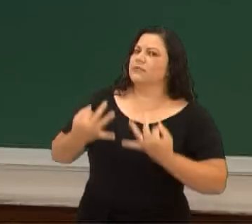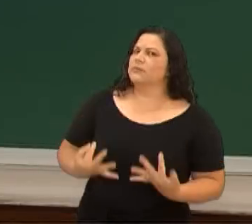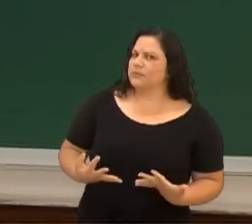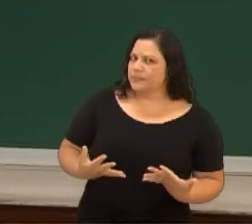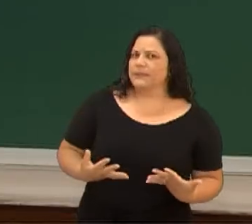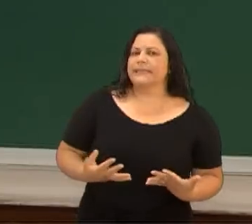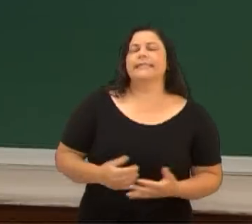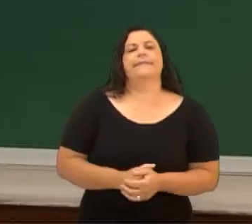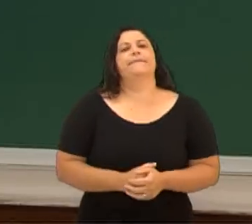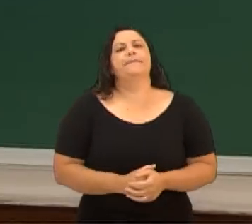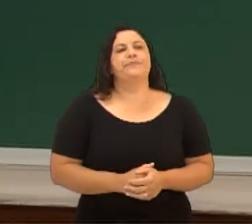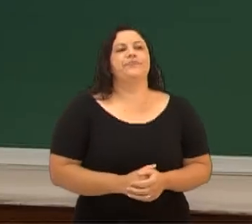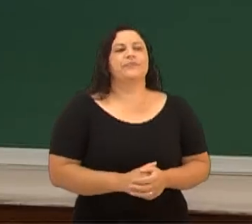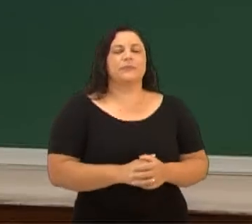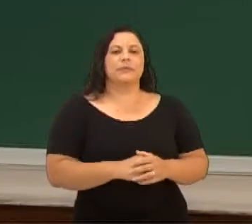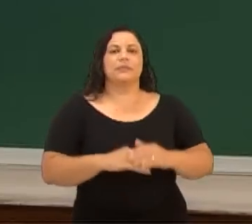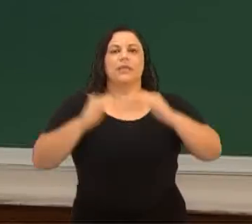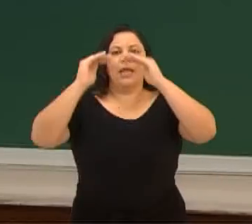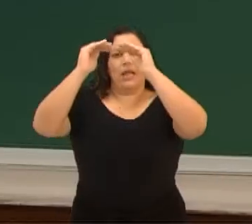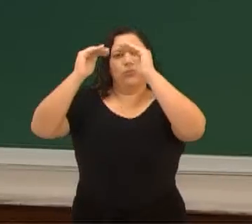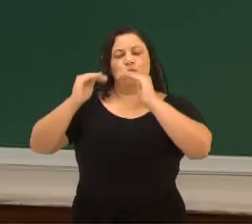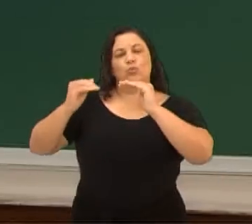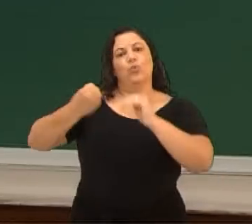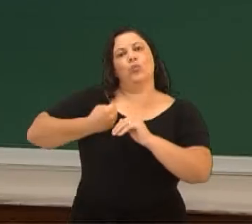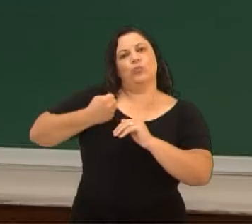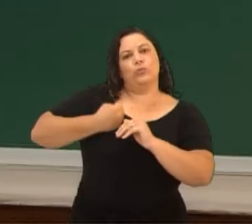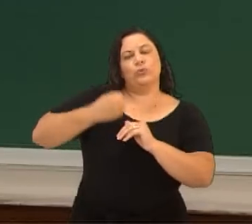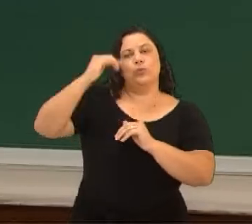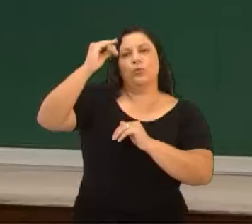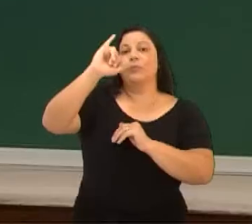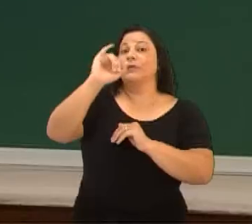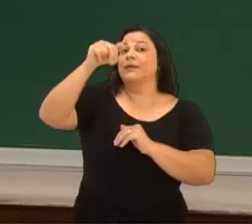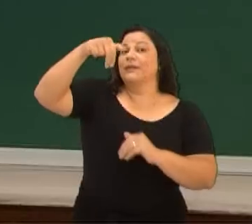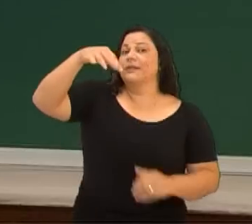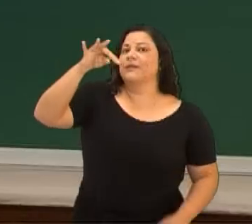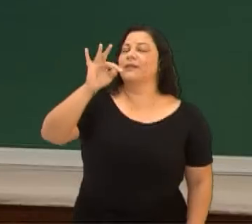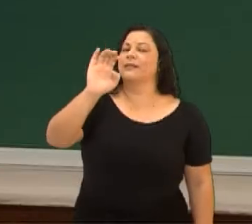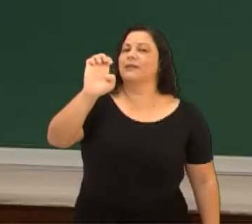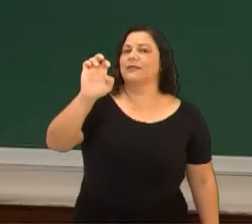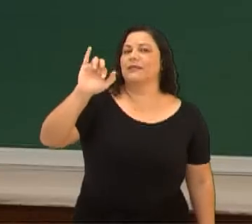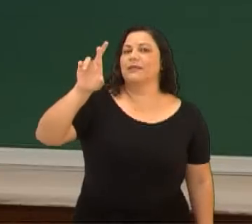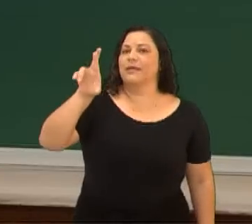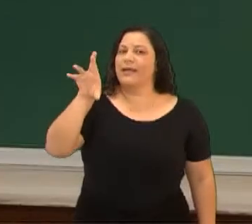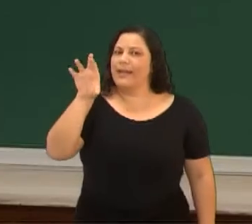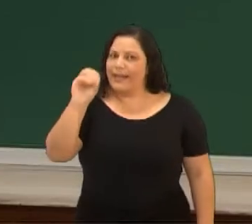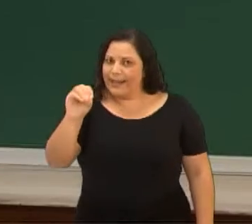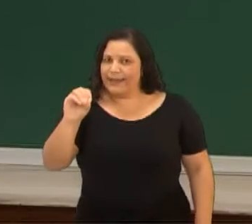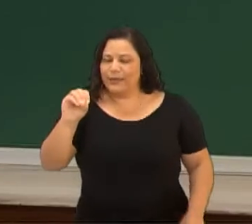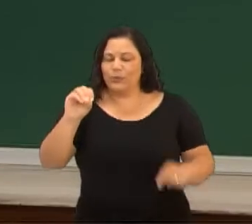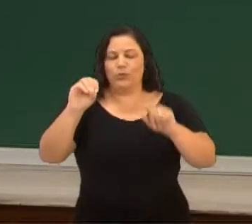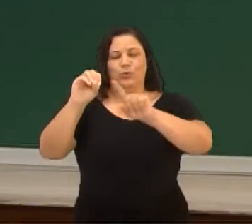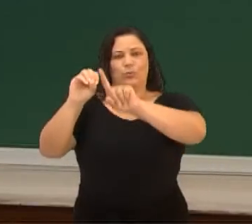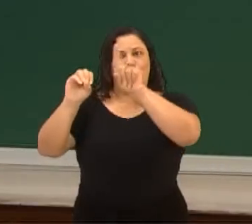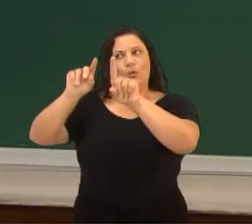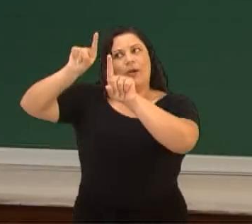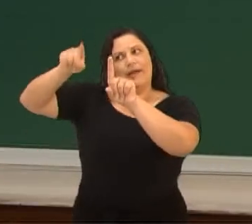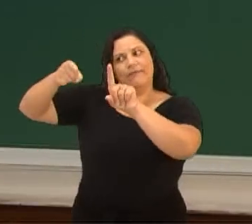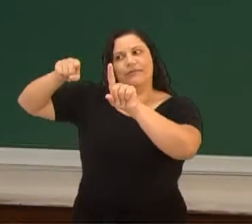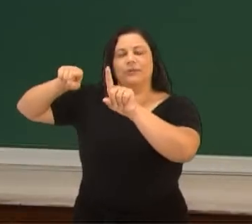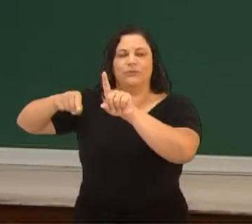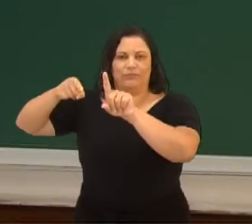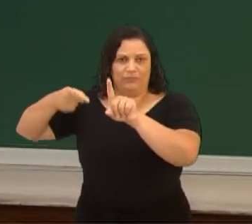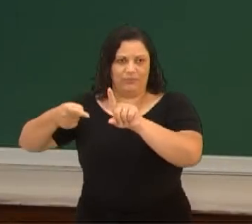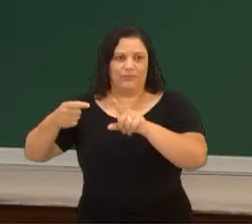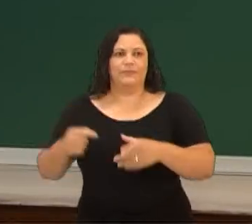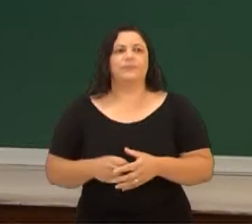hein? Colocar inteiro embaixo de inteiro. Quem é o inteiro? Quem está à esquerda da vírgula, né? Então, olhem aqui,